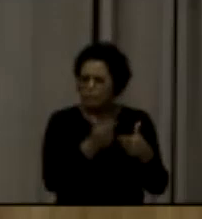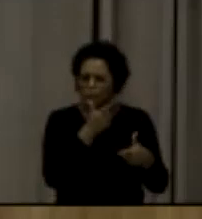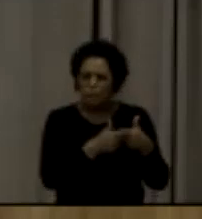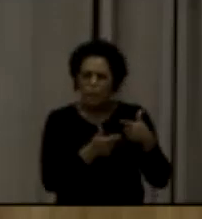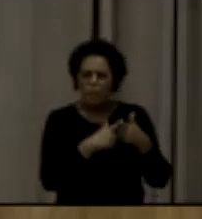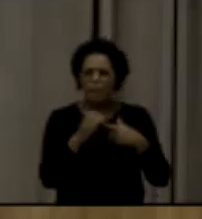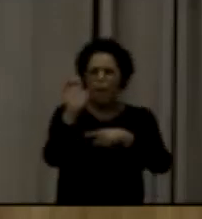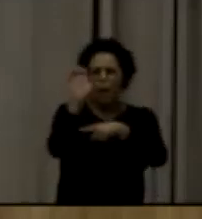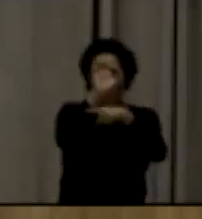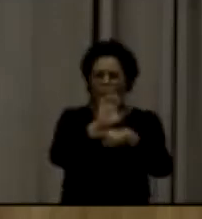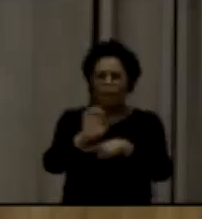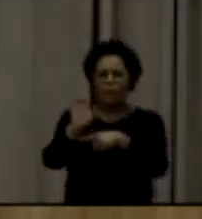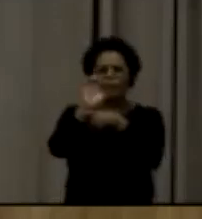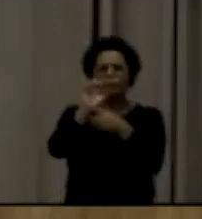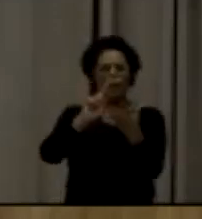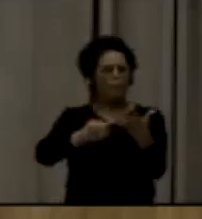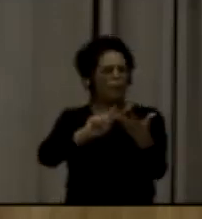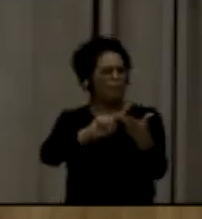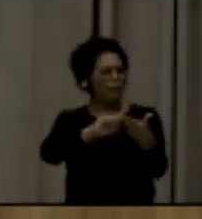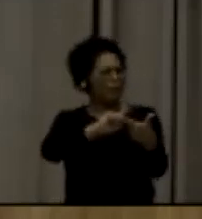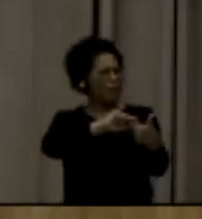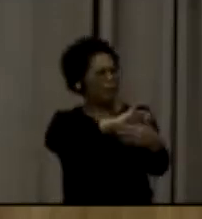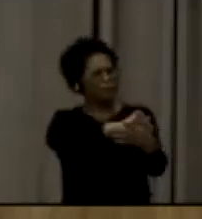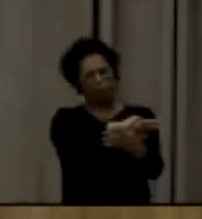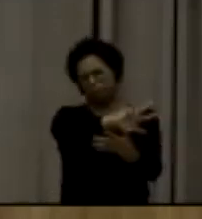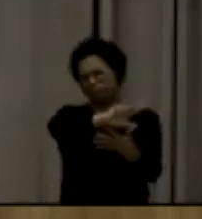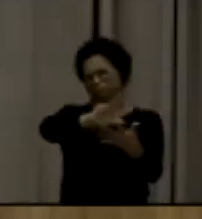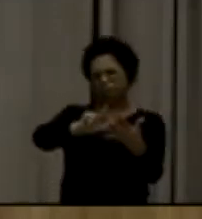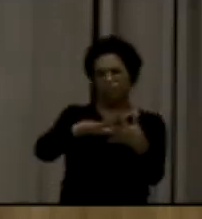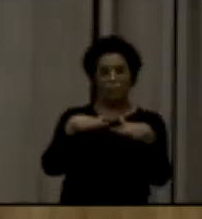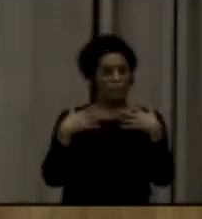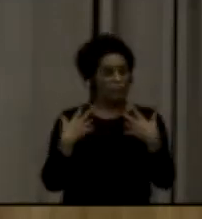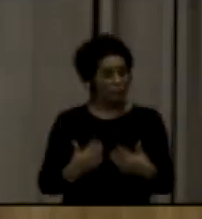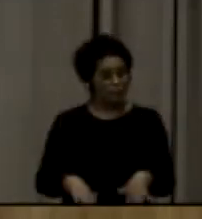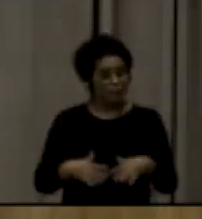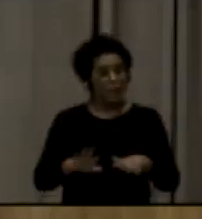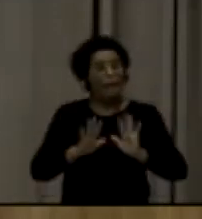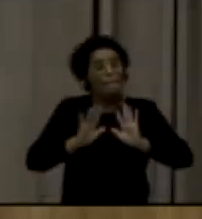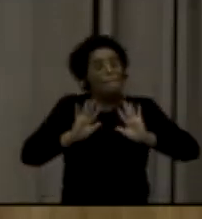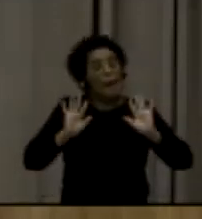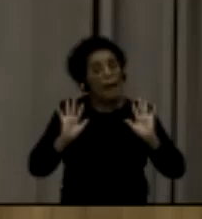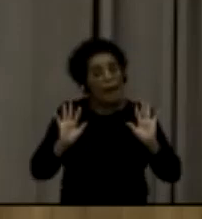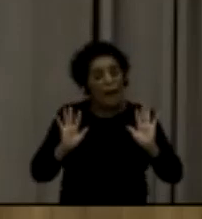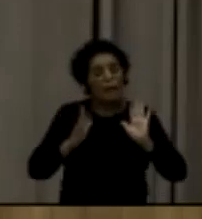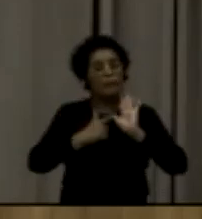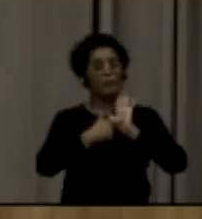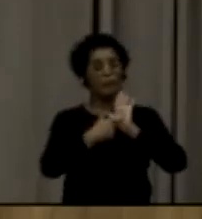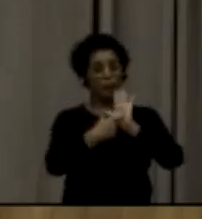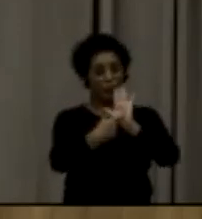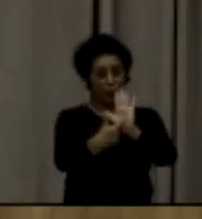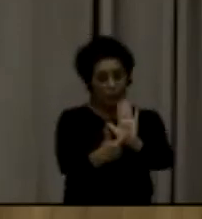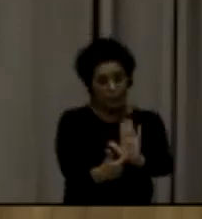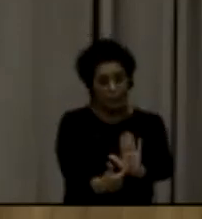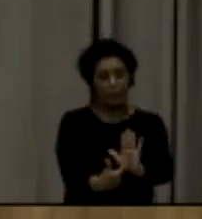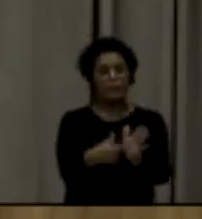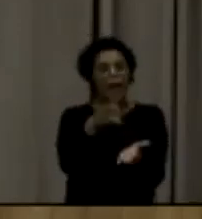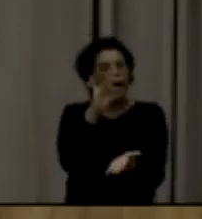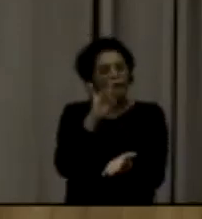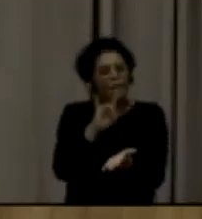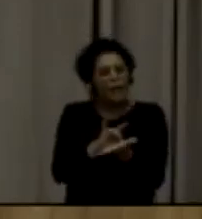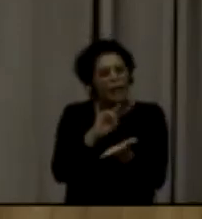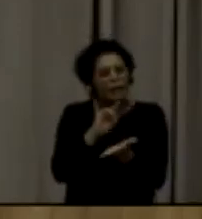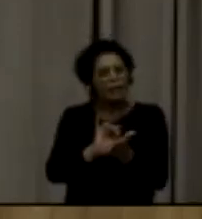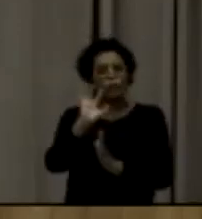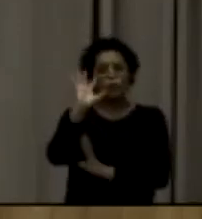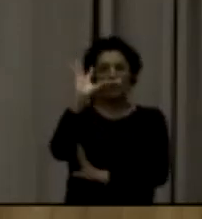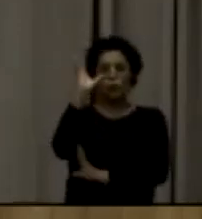pelo Estado, por uma quantidade de coisas. Mas eu gostaria de trazer uma realidade,